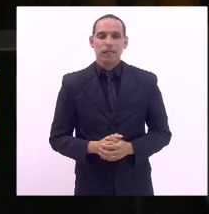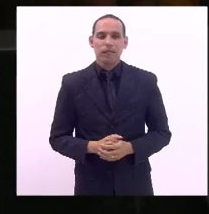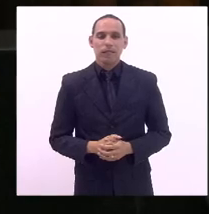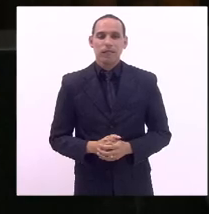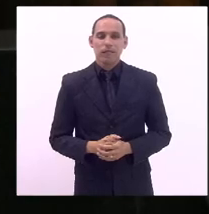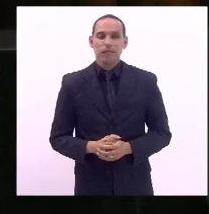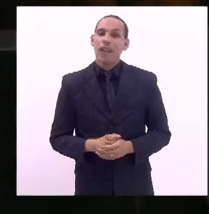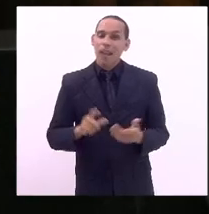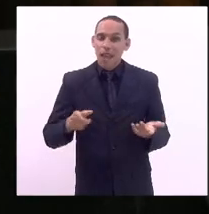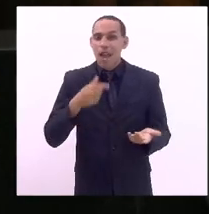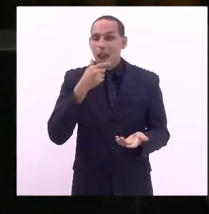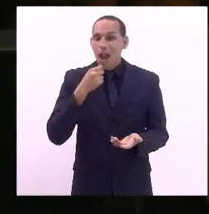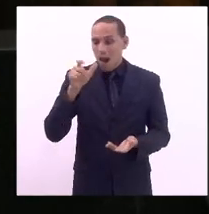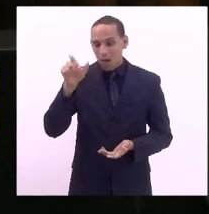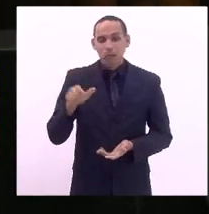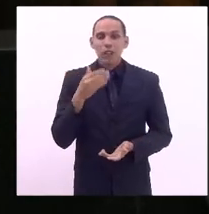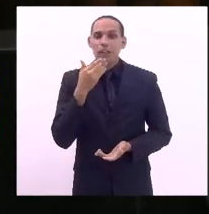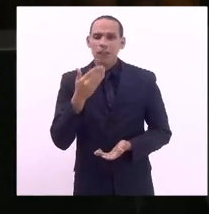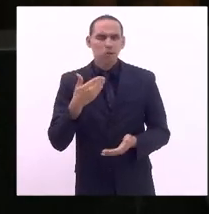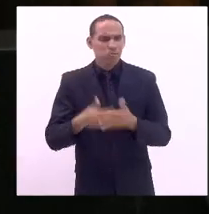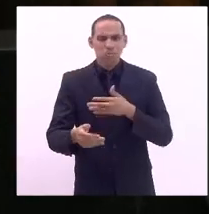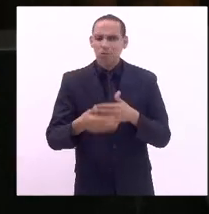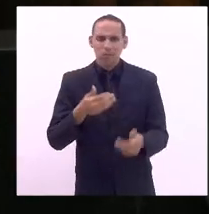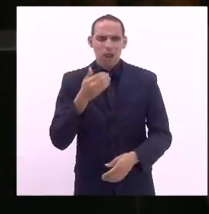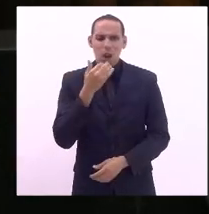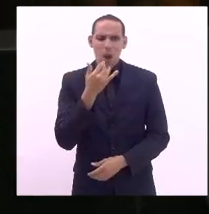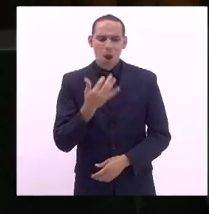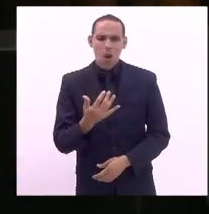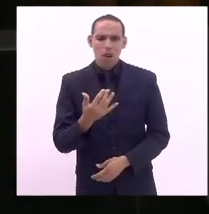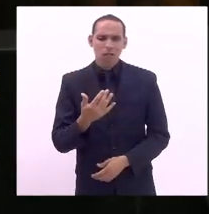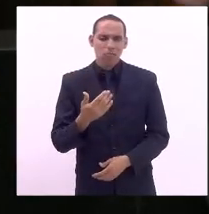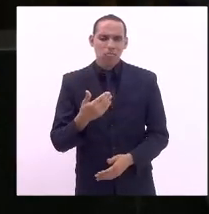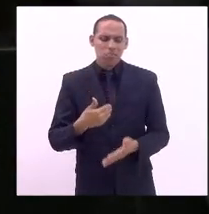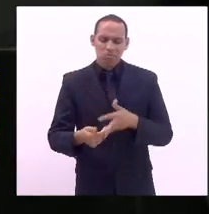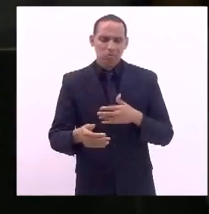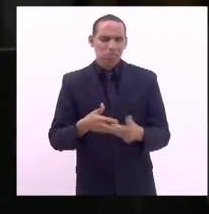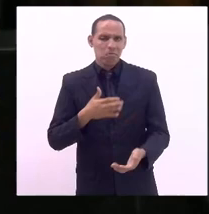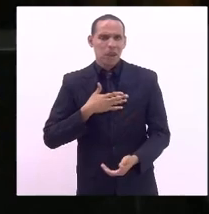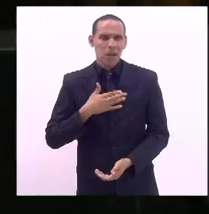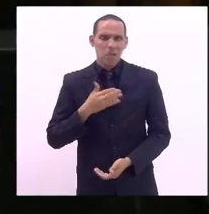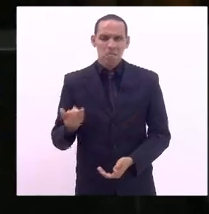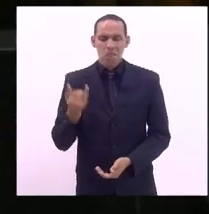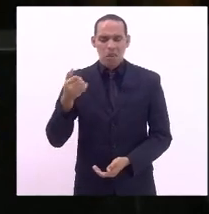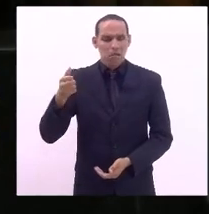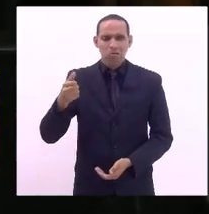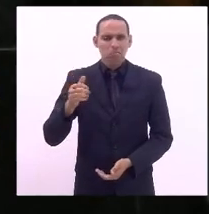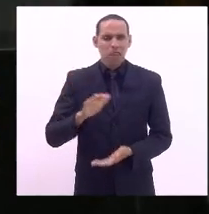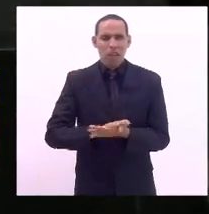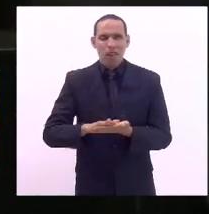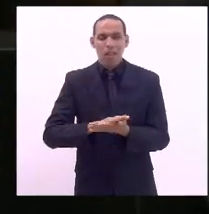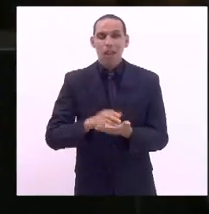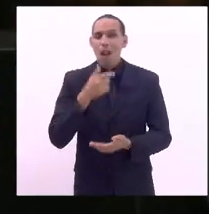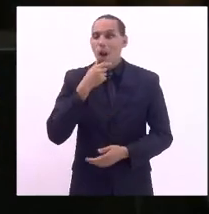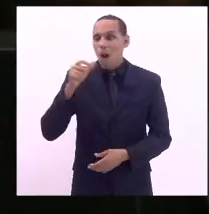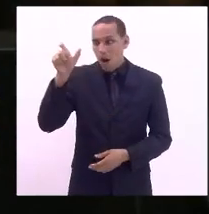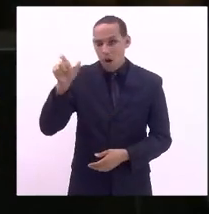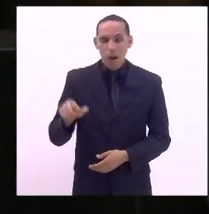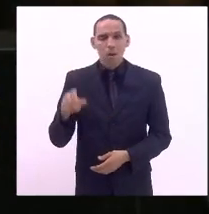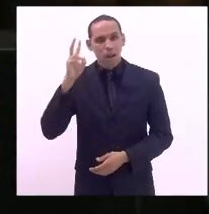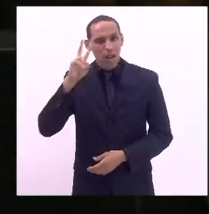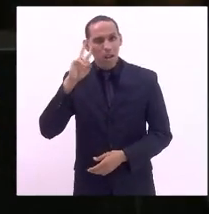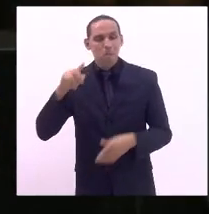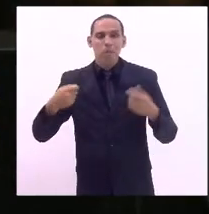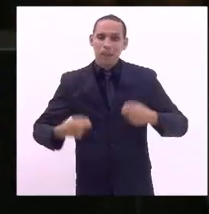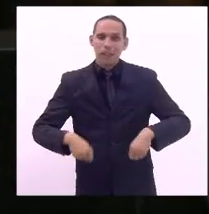É esse tipo de homem, independente da cor, porque isso para mim é irrelevante, mas é esse tipo de homem que a história precisa